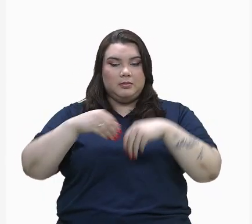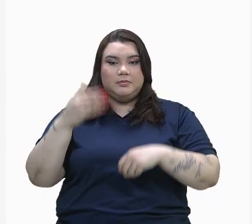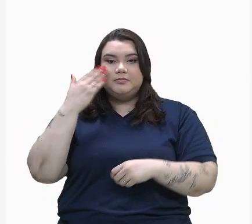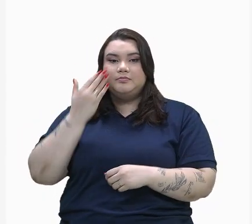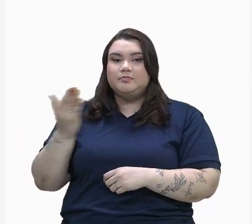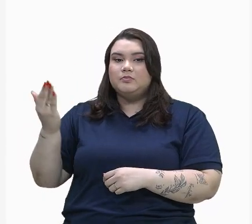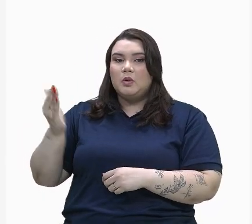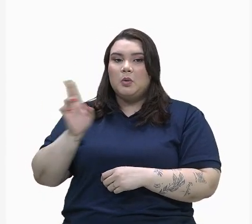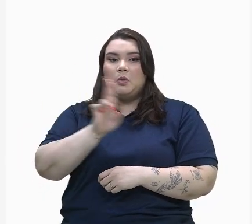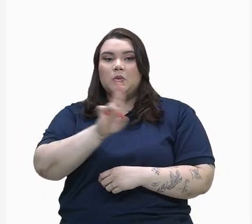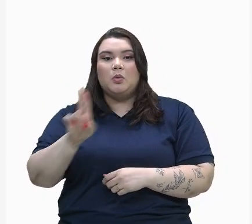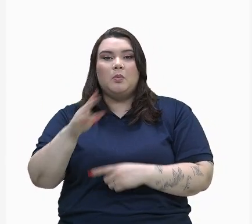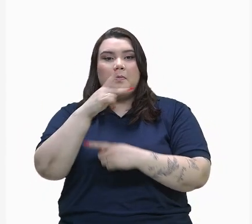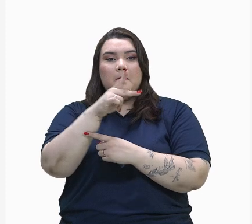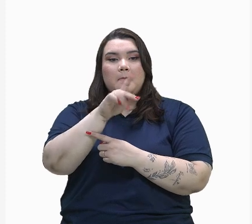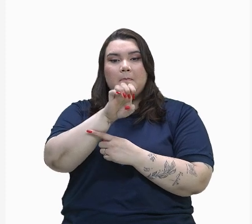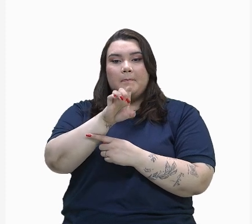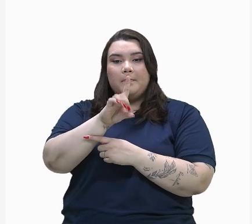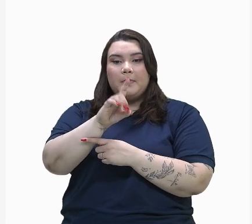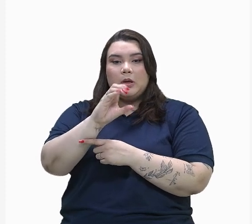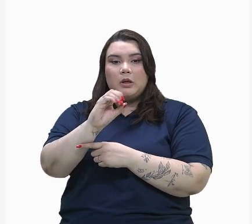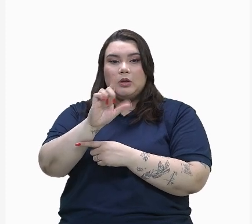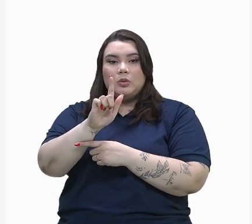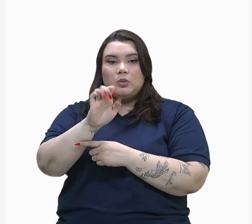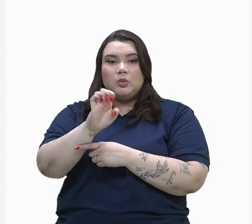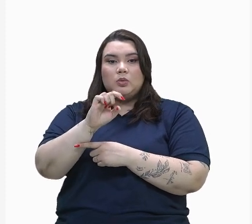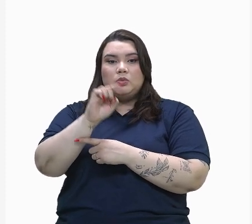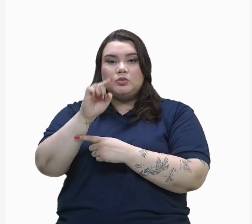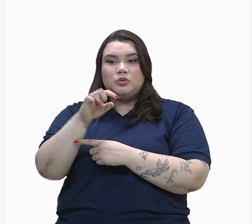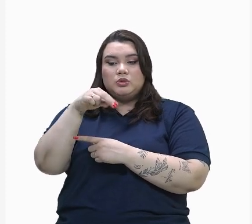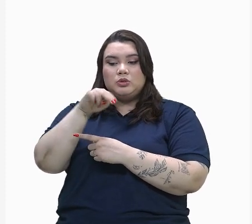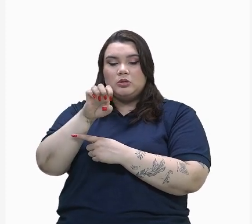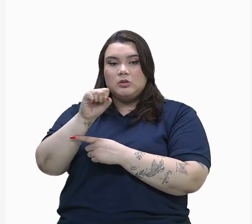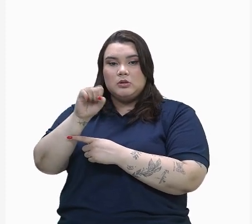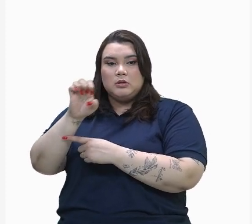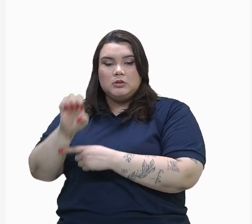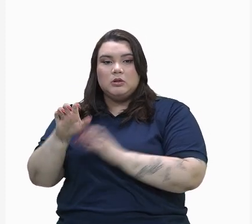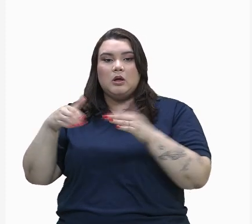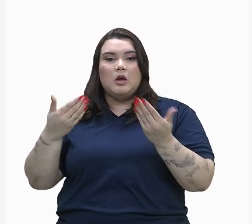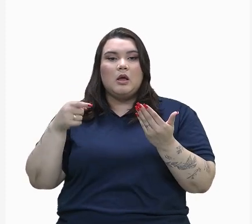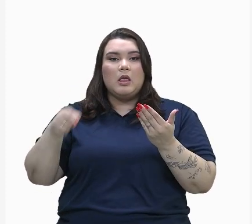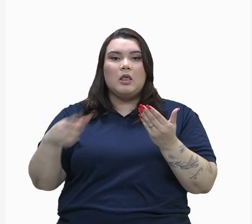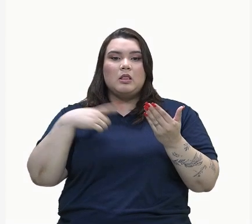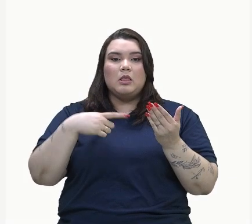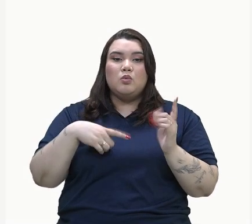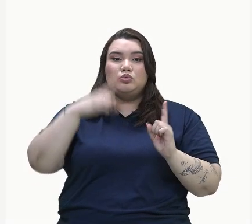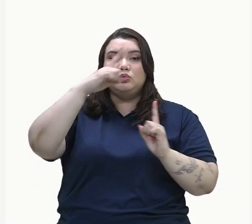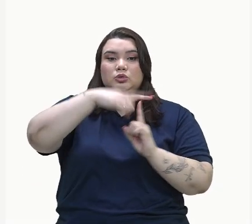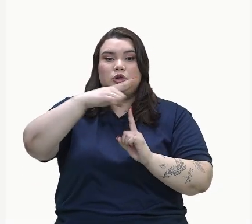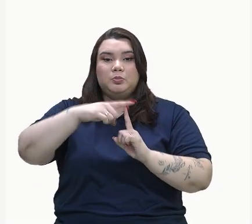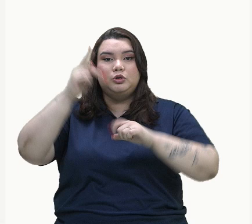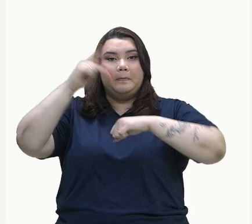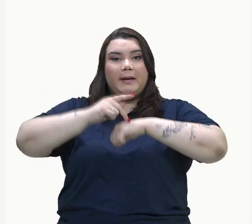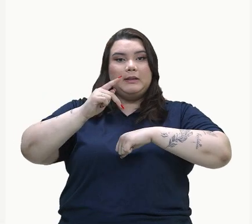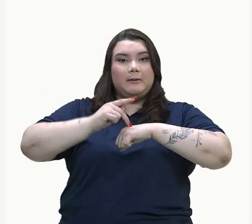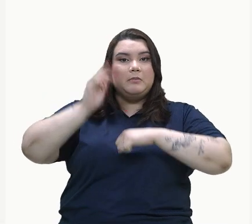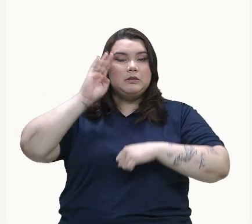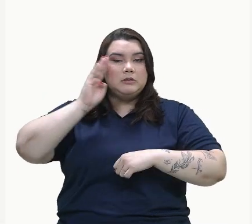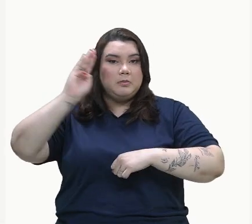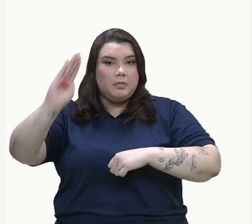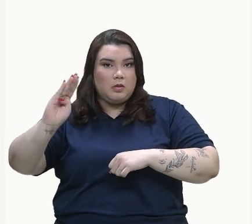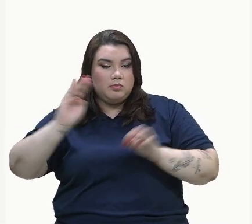chamada pedogênese. Os solos, eles dependem ali do tipo de rocha matriz, obviamente, né?